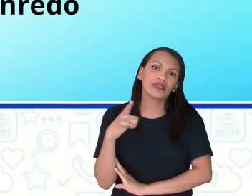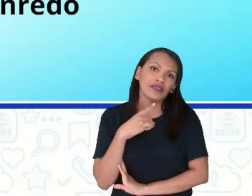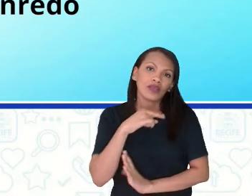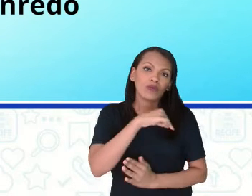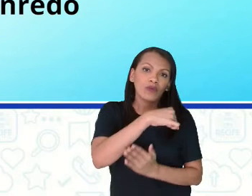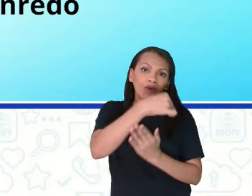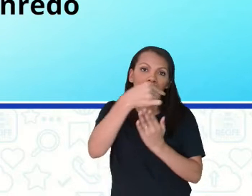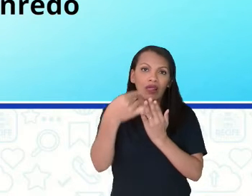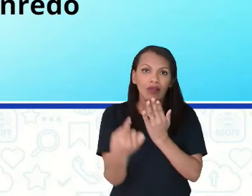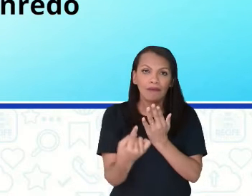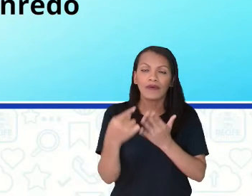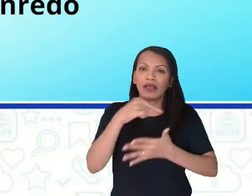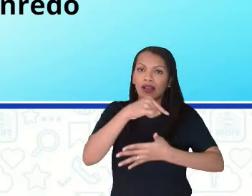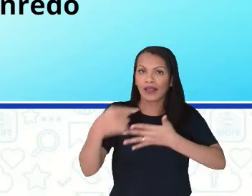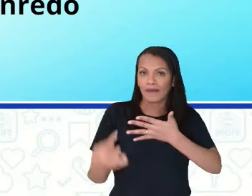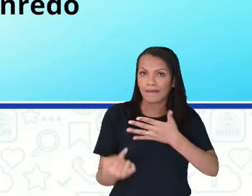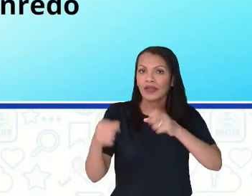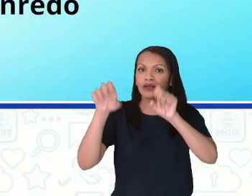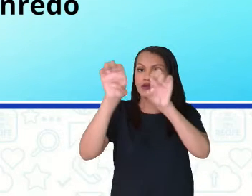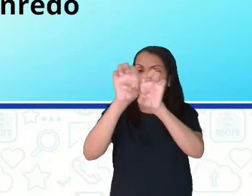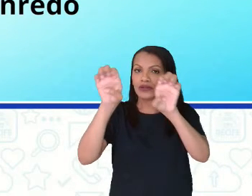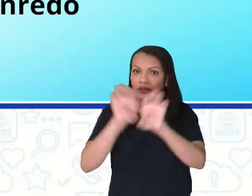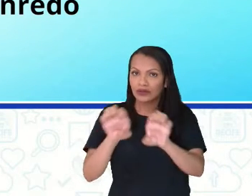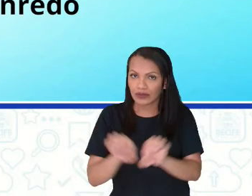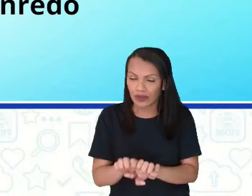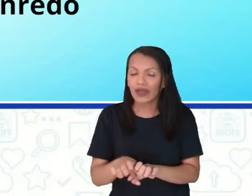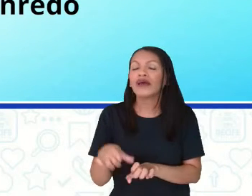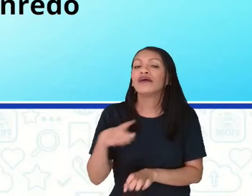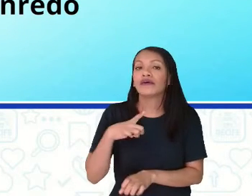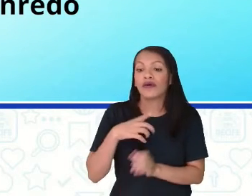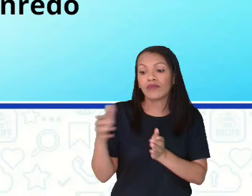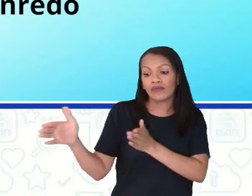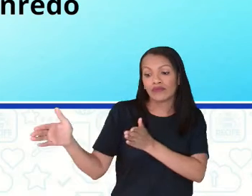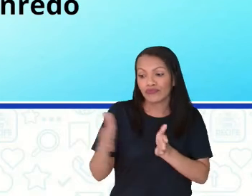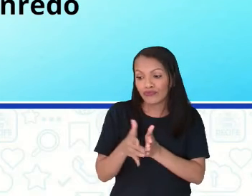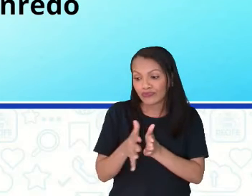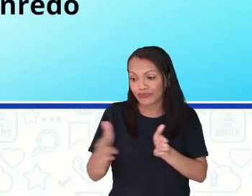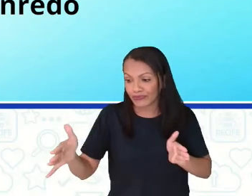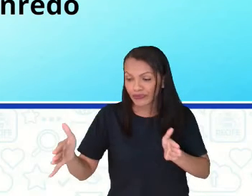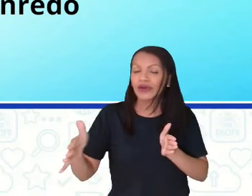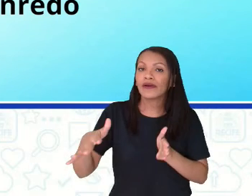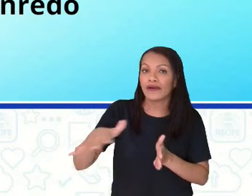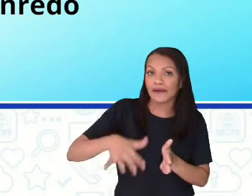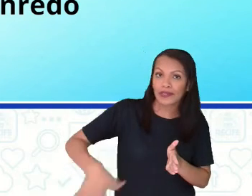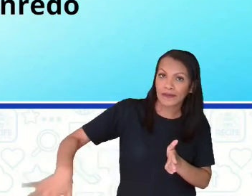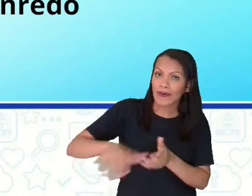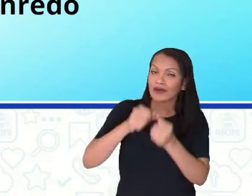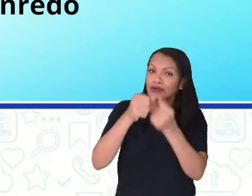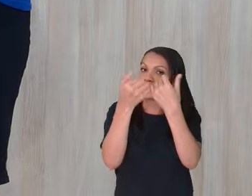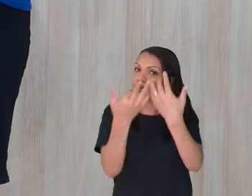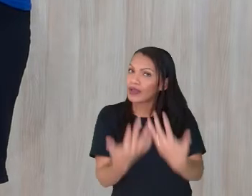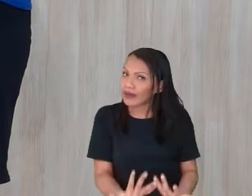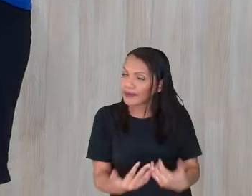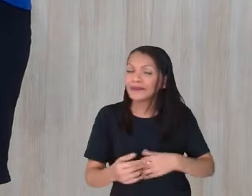narração, como personagens, narrador, tempo, espaço e enredo. Né? Então, a gente tem o quê?